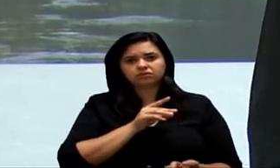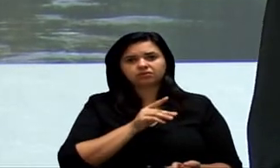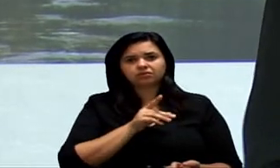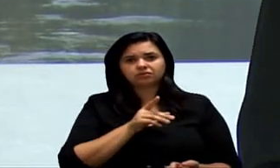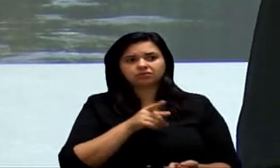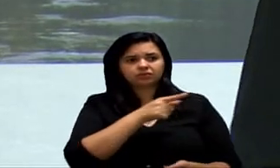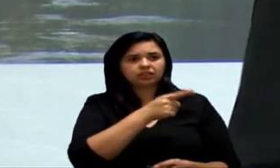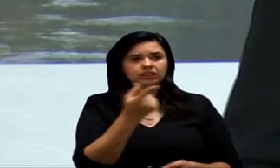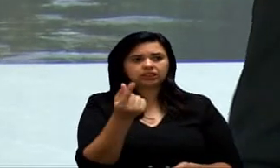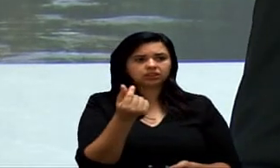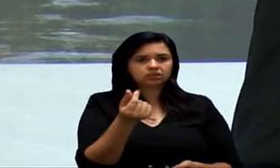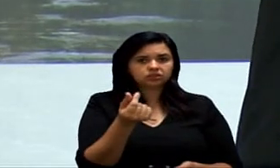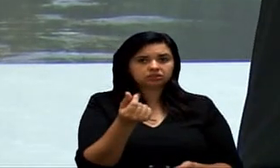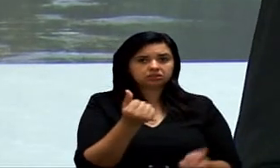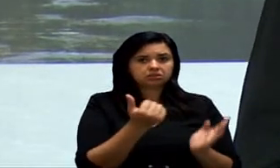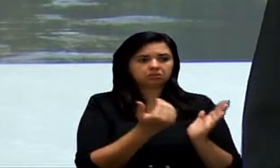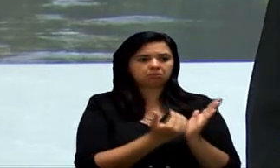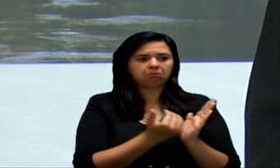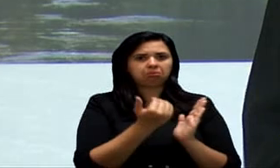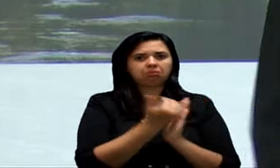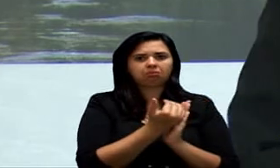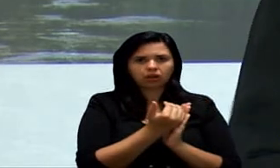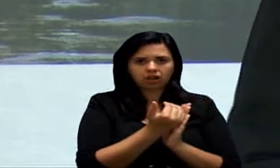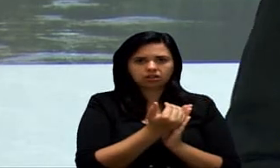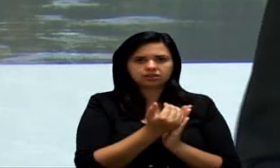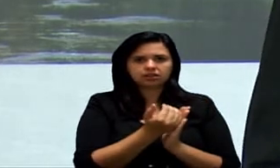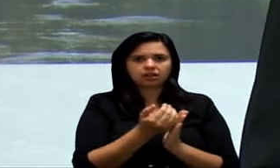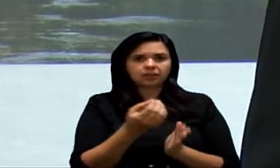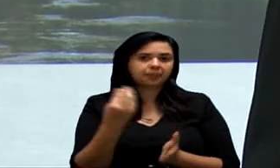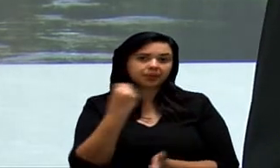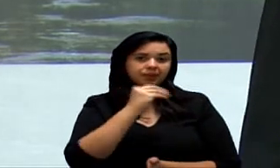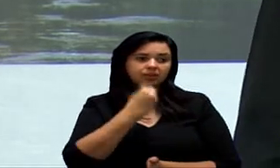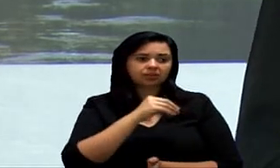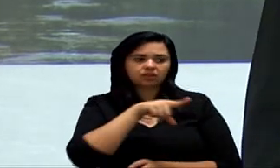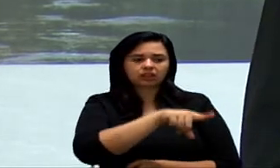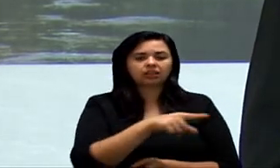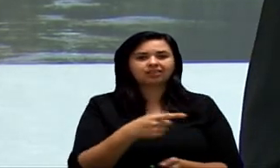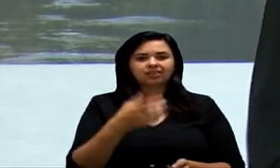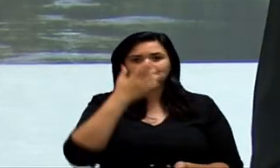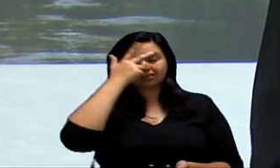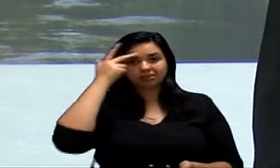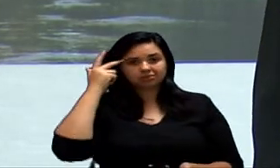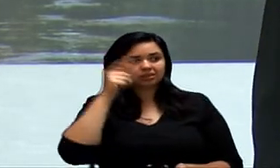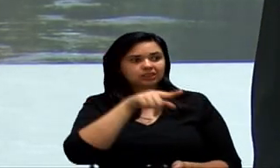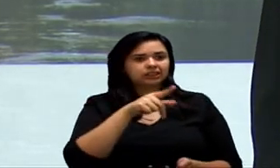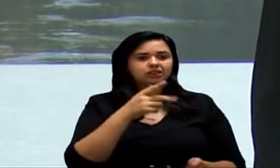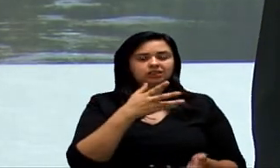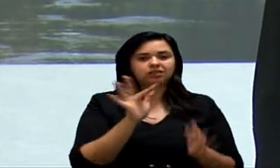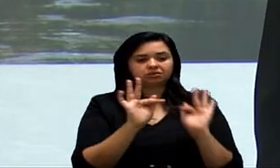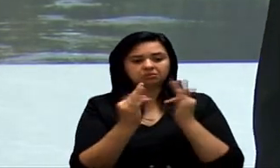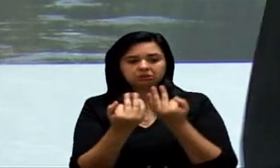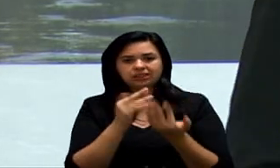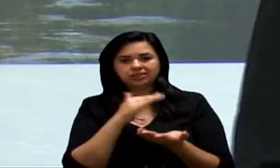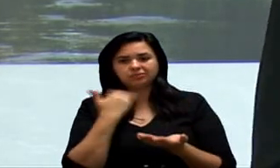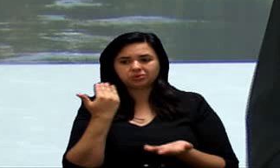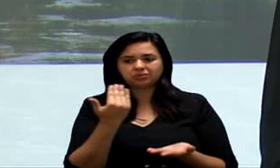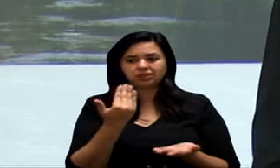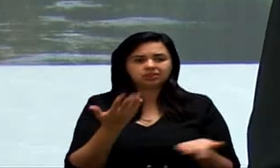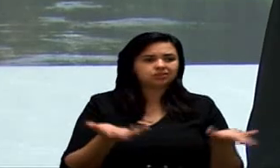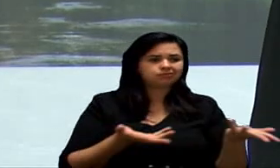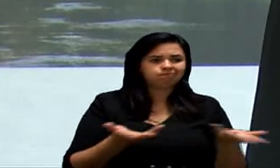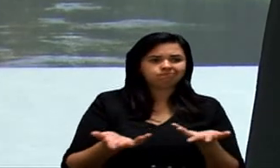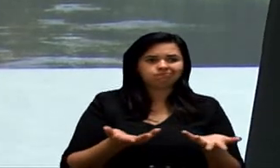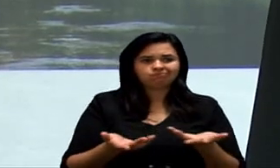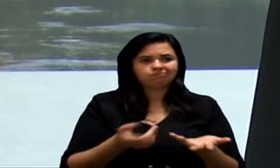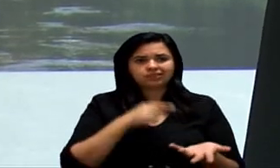a pessoa faleceu, ele tem duas, três, quatro horas para fazer essa prestação de serviço e a gente não